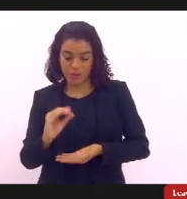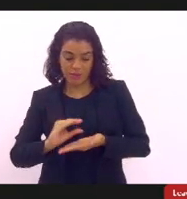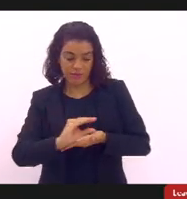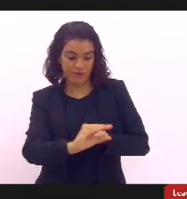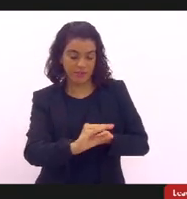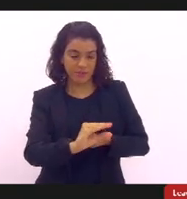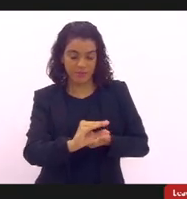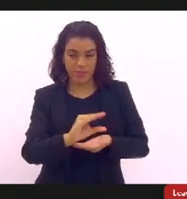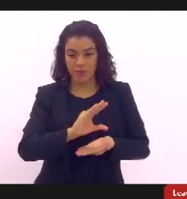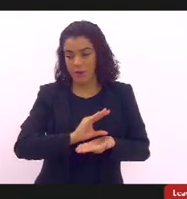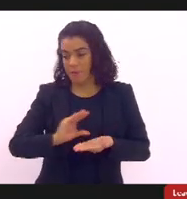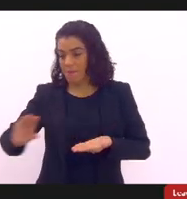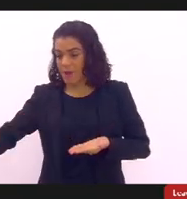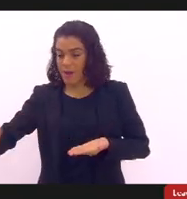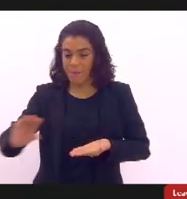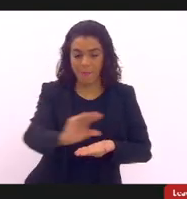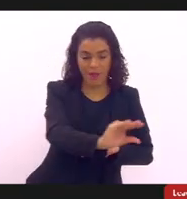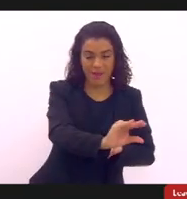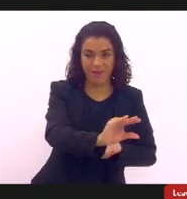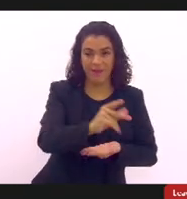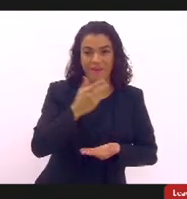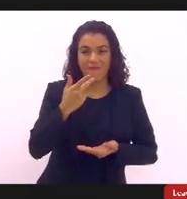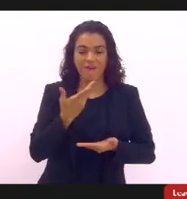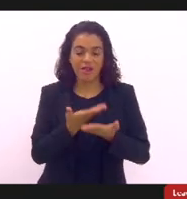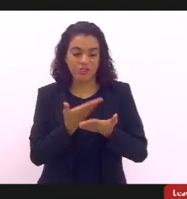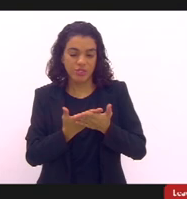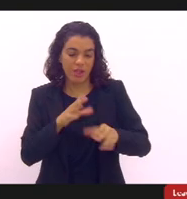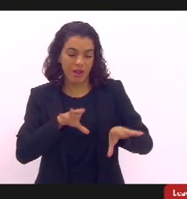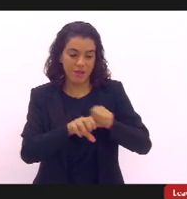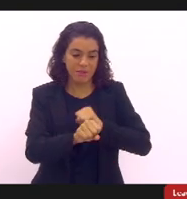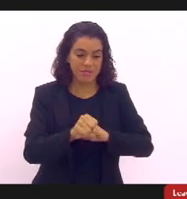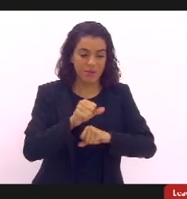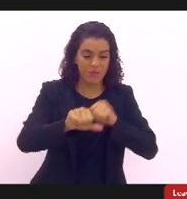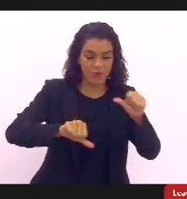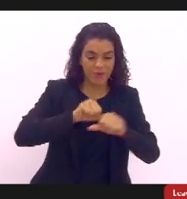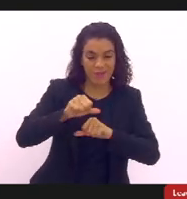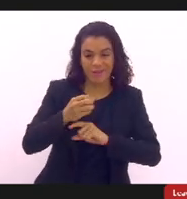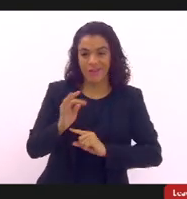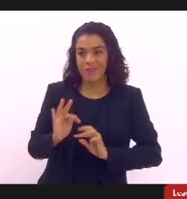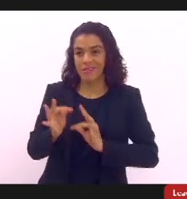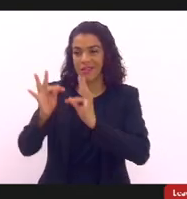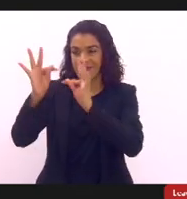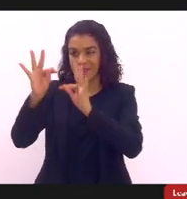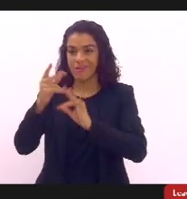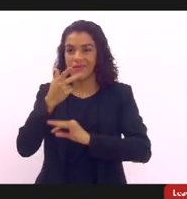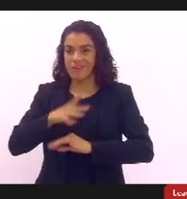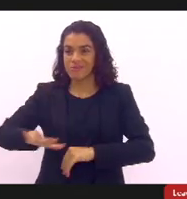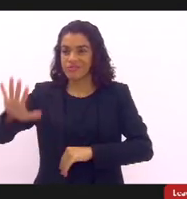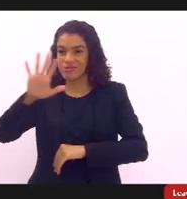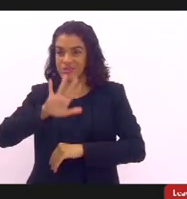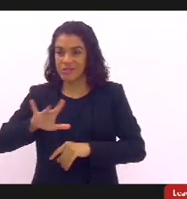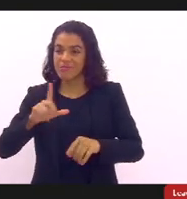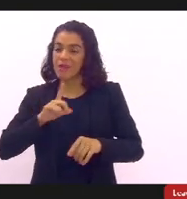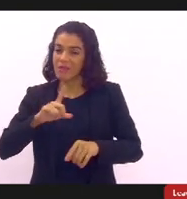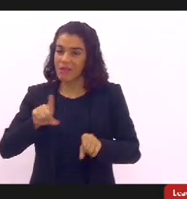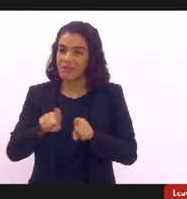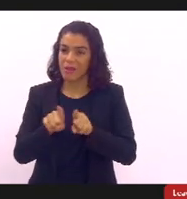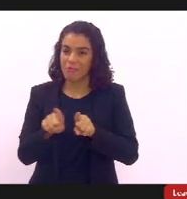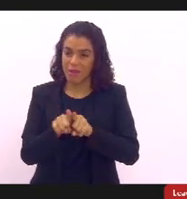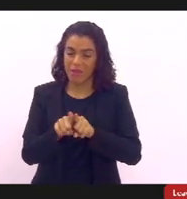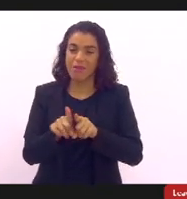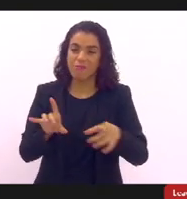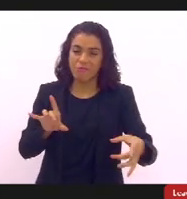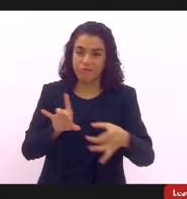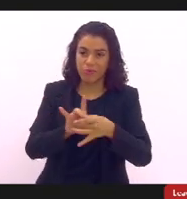indireto, né? Porque quando a gente fala em capacitação, inovação tecnológica, a gente está falando como um todo, mas também atende o sistema